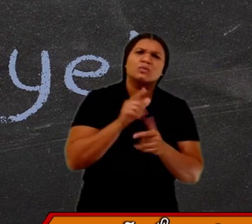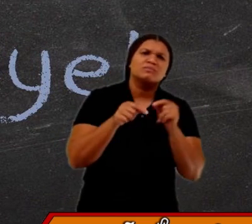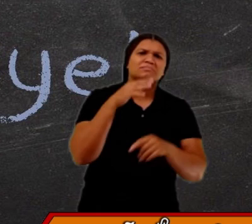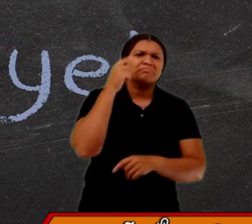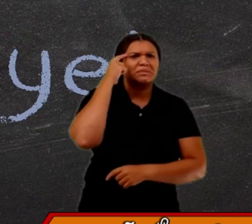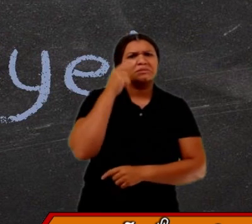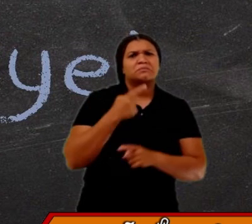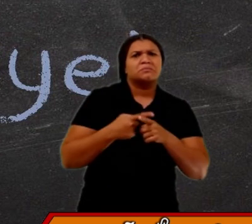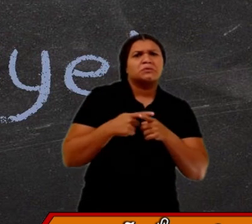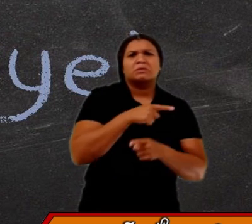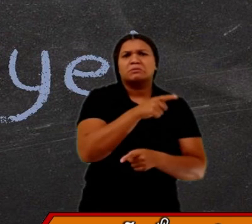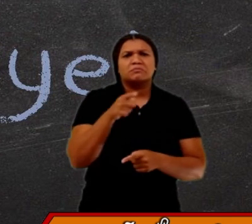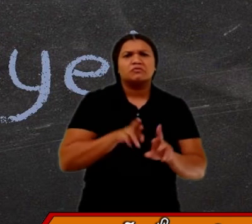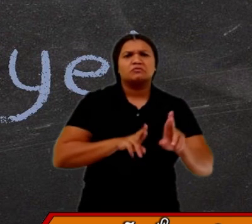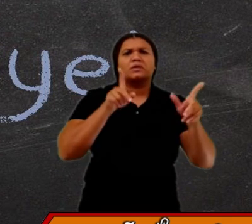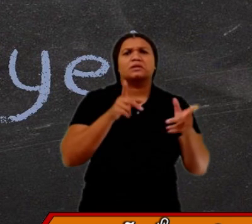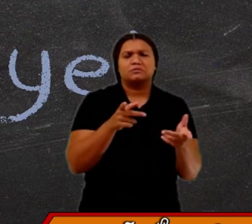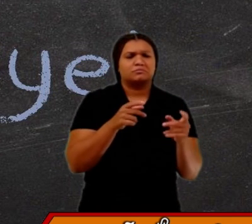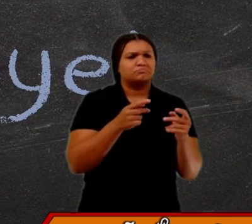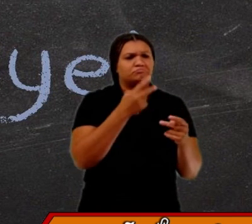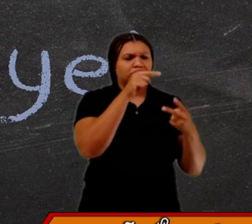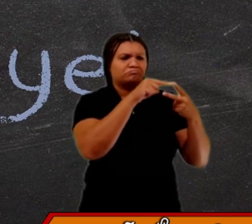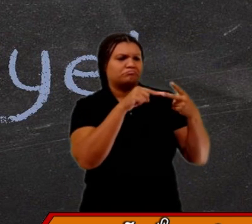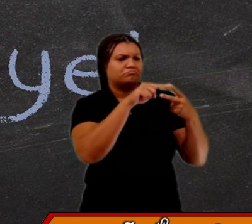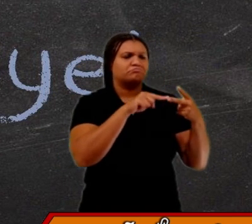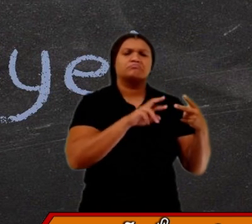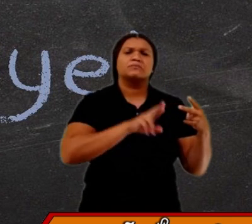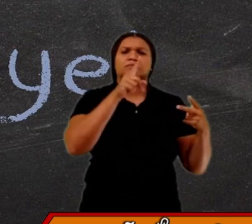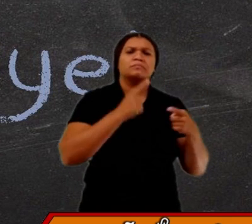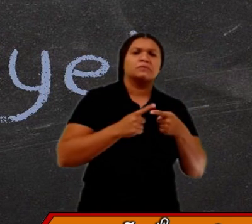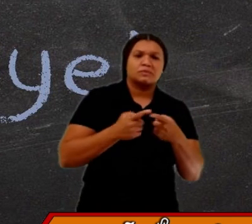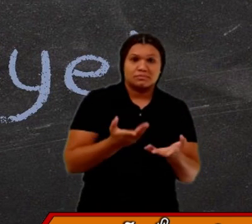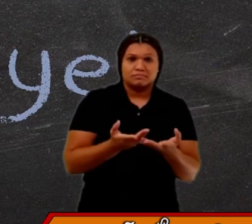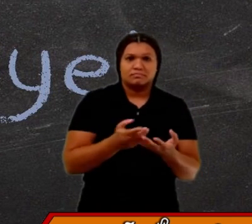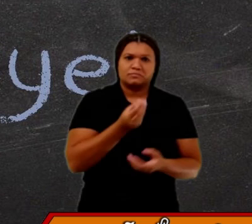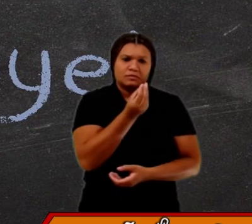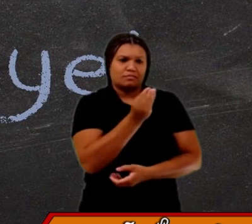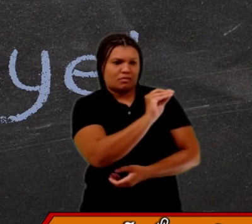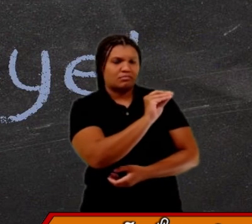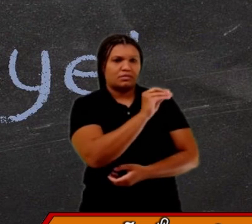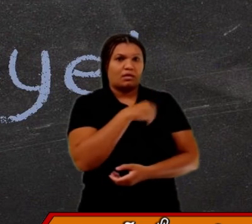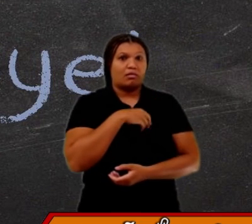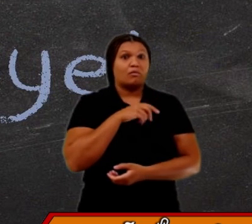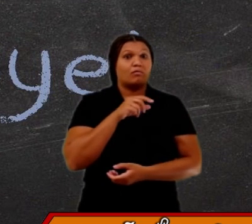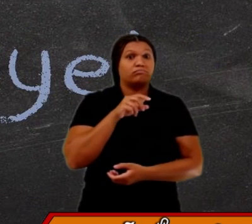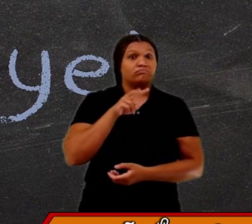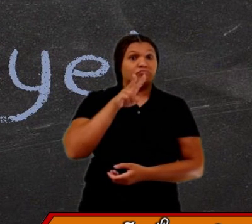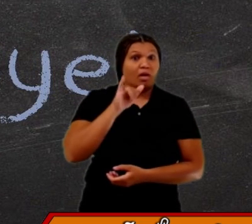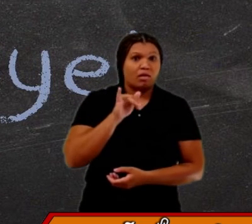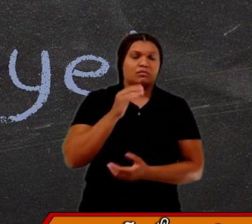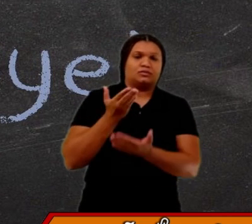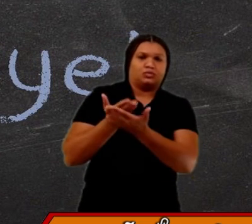o que que você acha é que seja a diferença entre elas você você você fala aí eu uso tanto e eu estudei ou